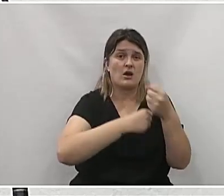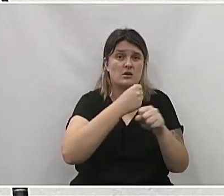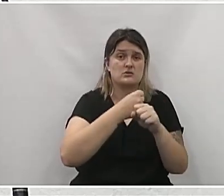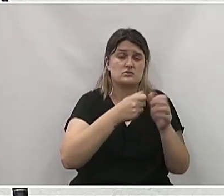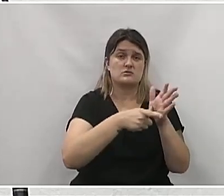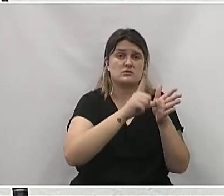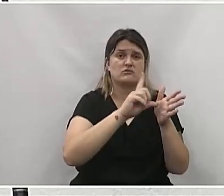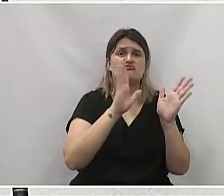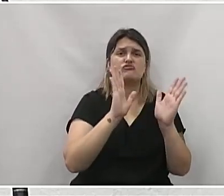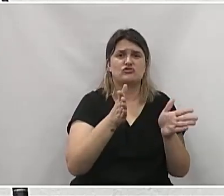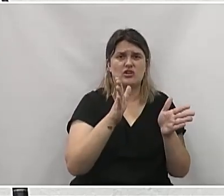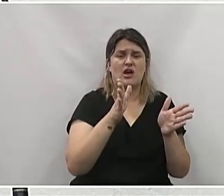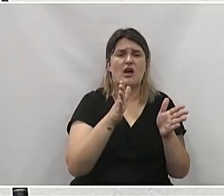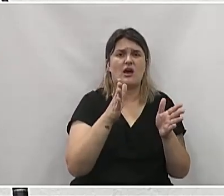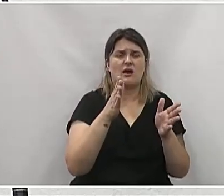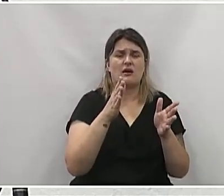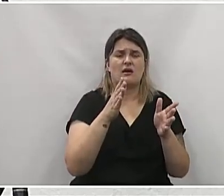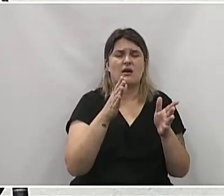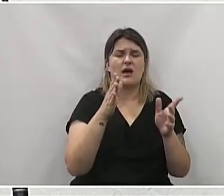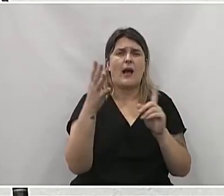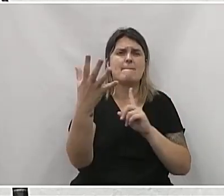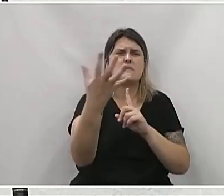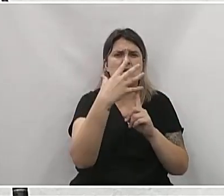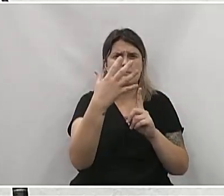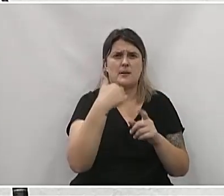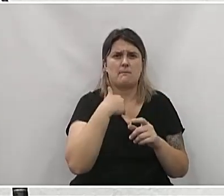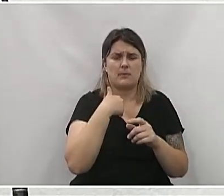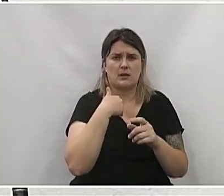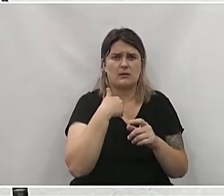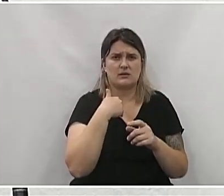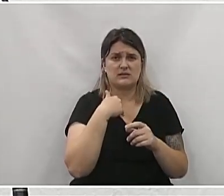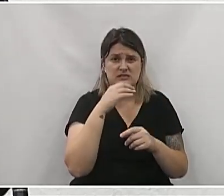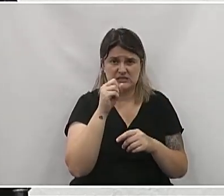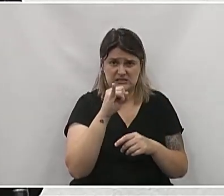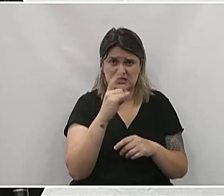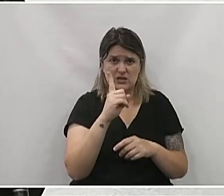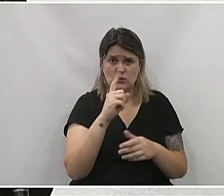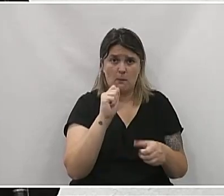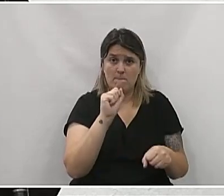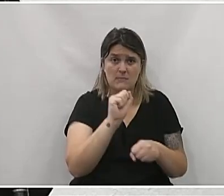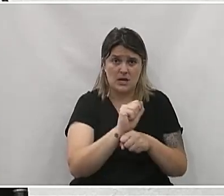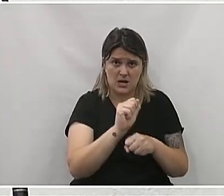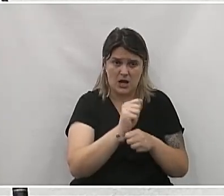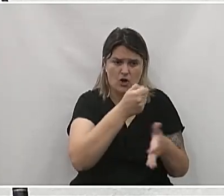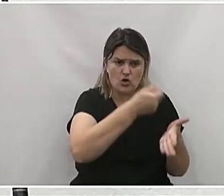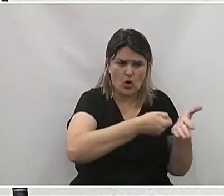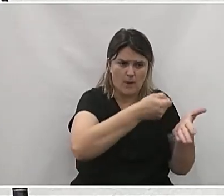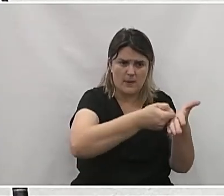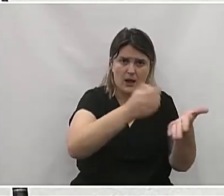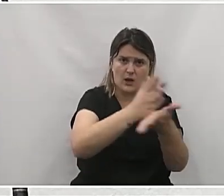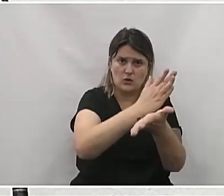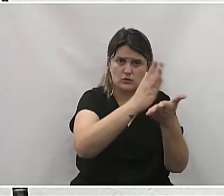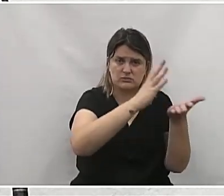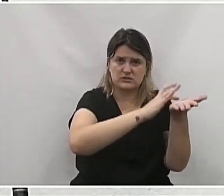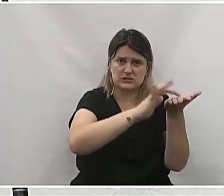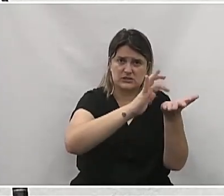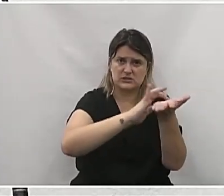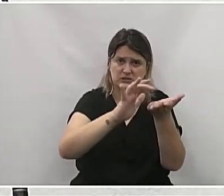antes eu já tinha sido ameaçado. Se caso eu não parasse de cobrar determinadas